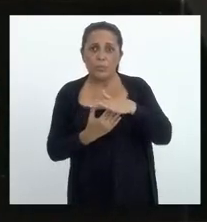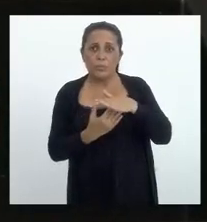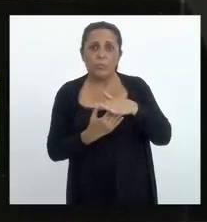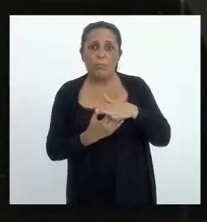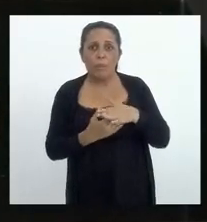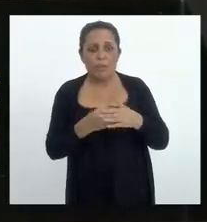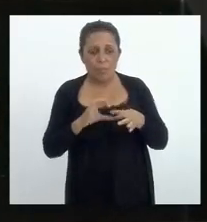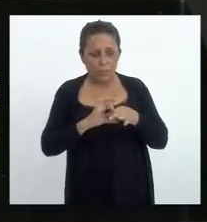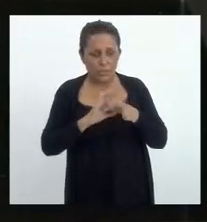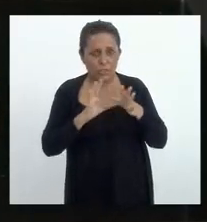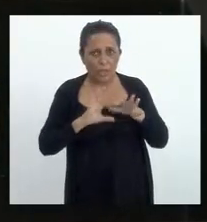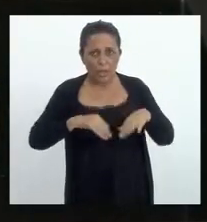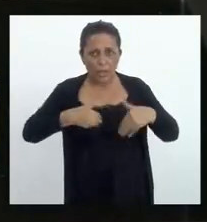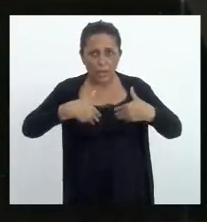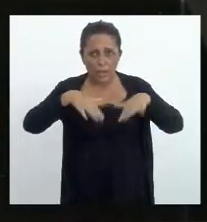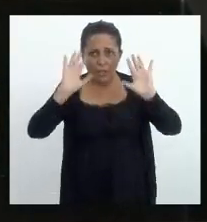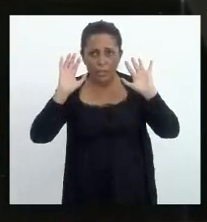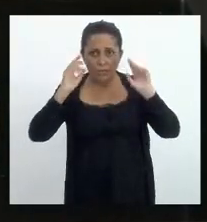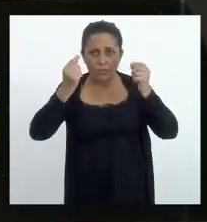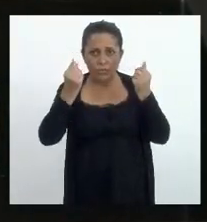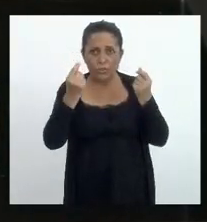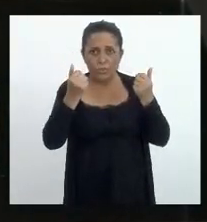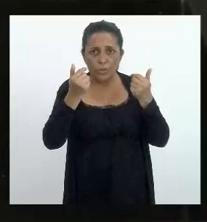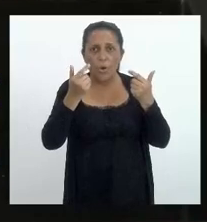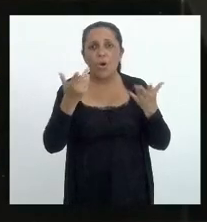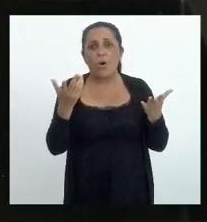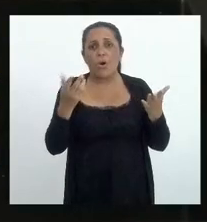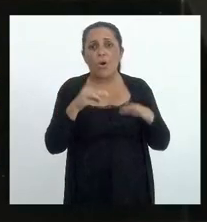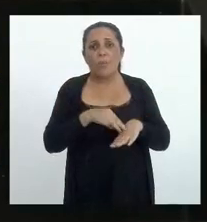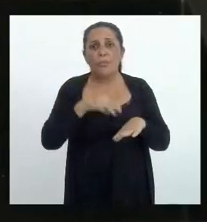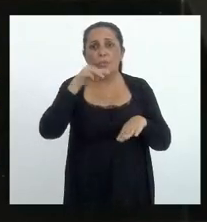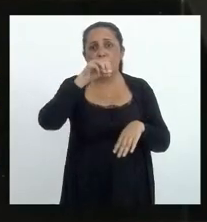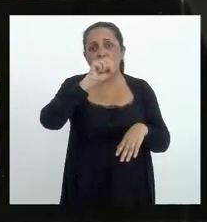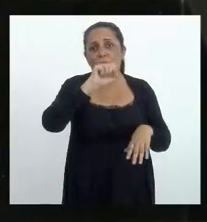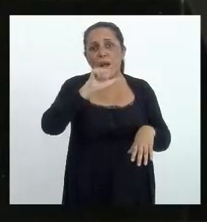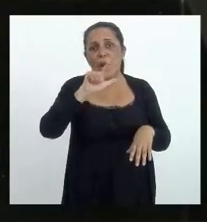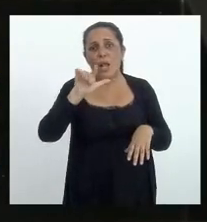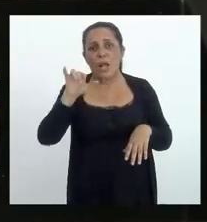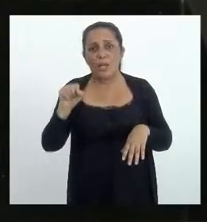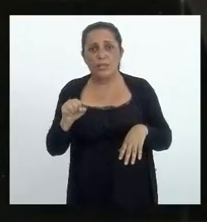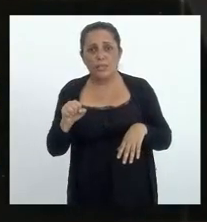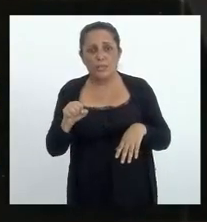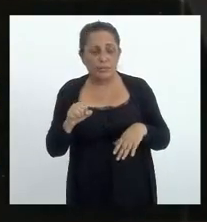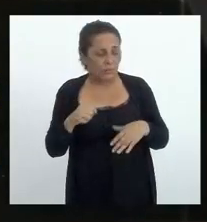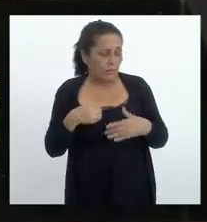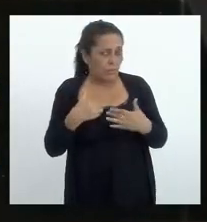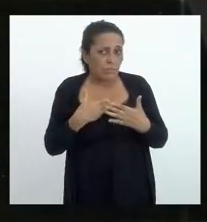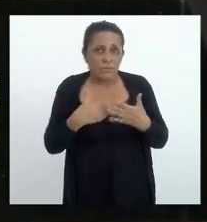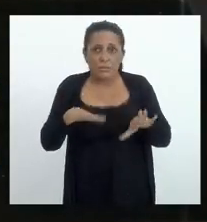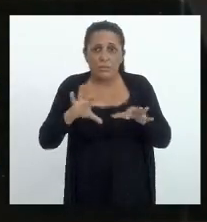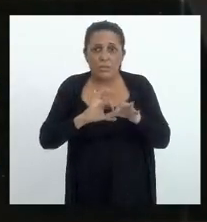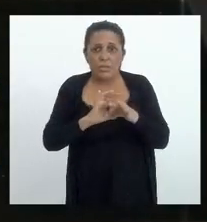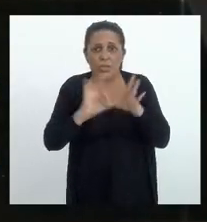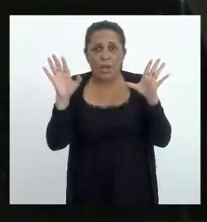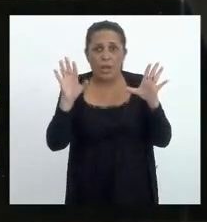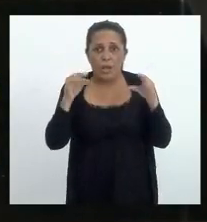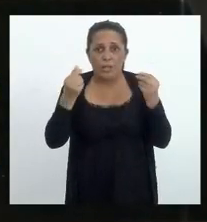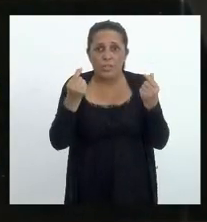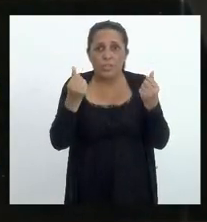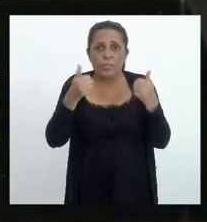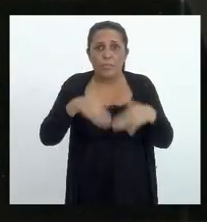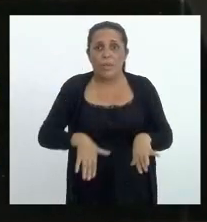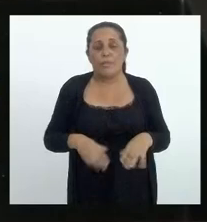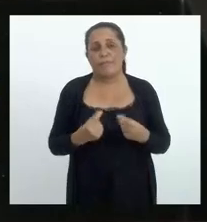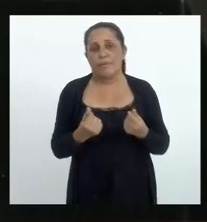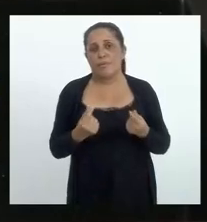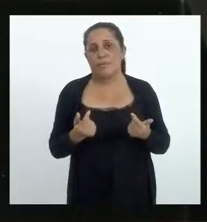solto, ou nas melhores palavras do antigo ministro Salles, passar a boiada das despesas financeiras, porque é isso